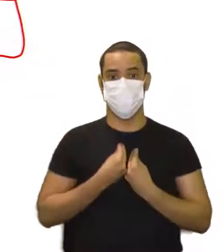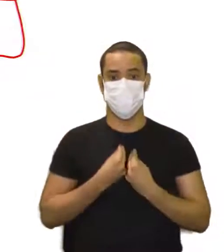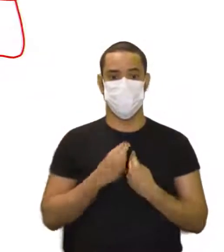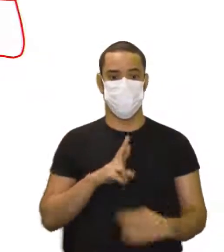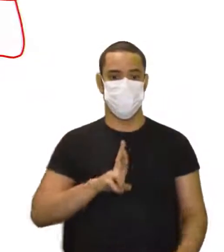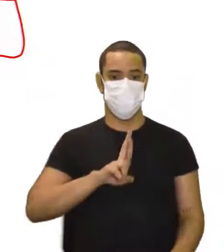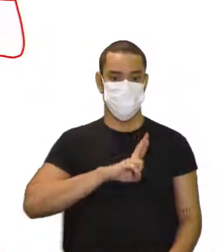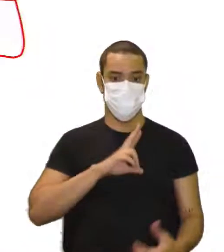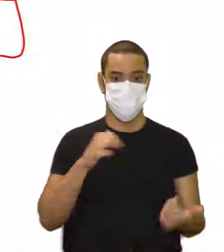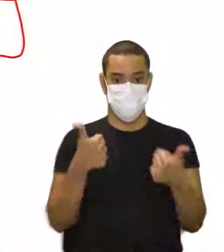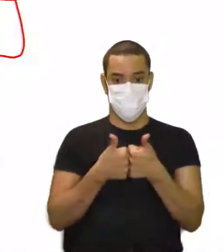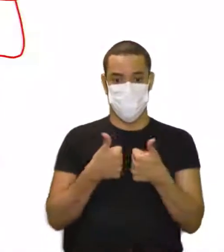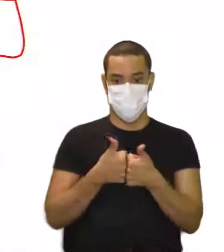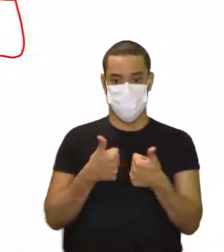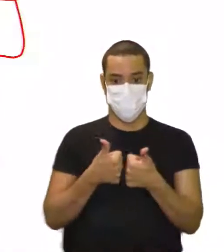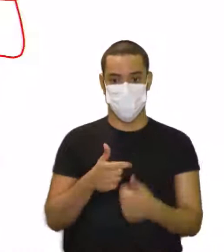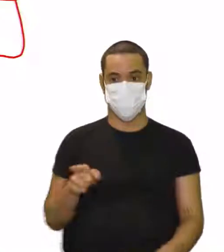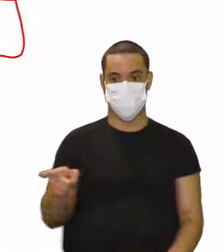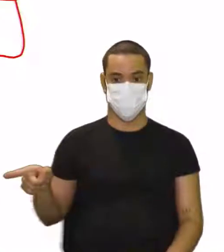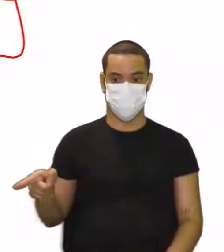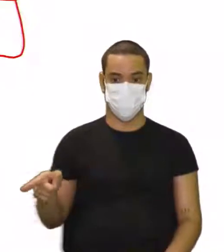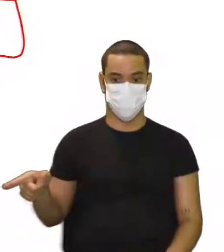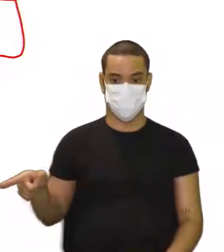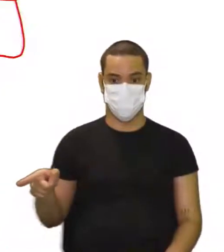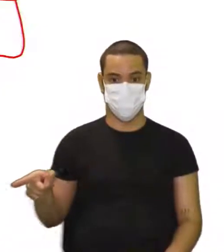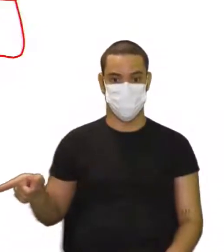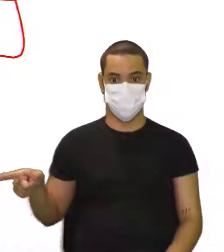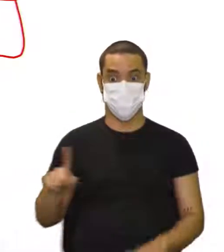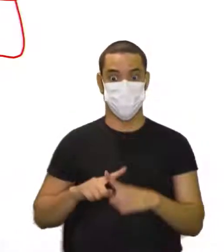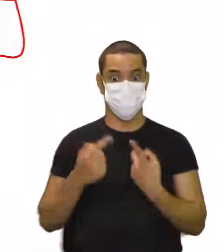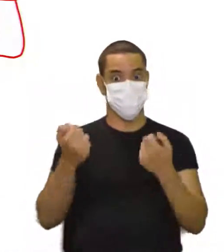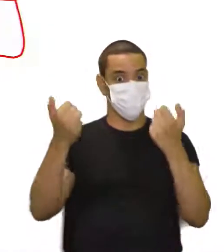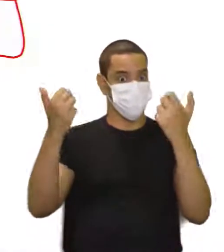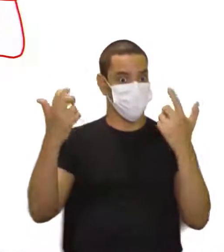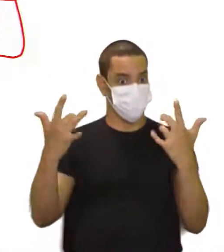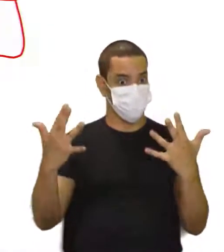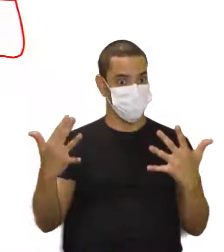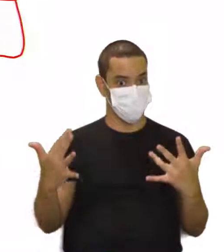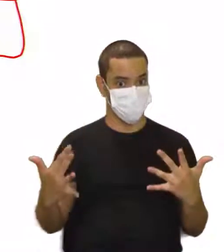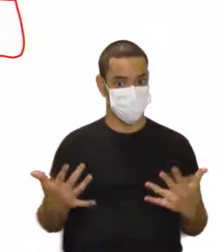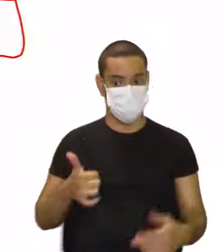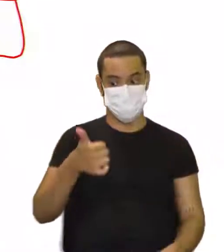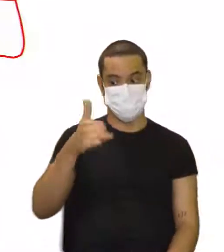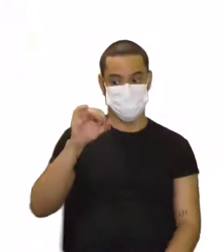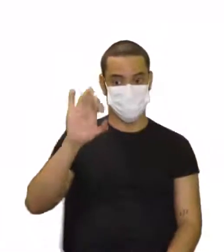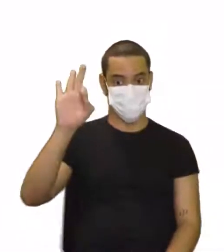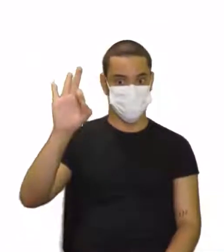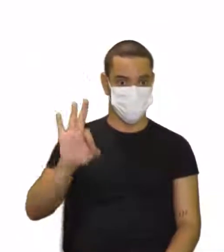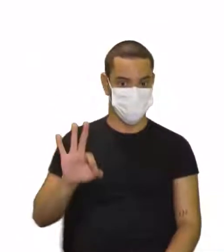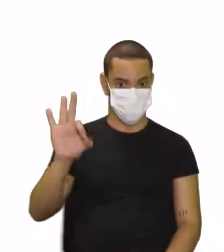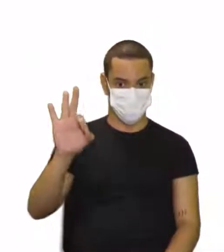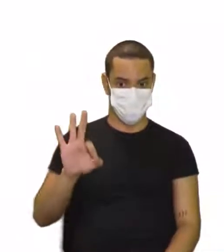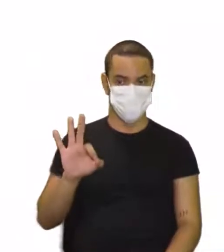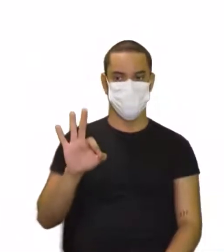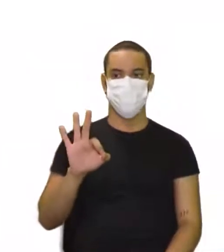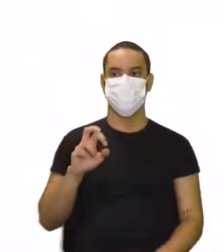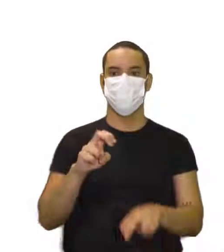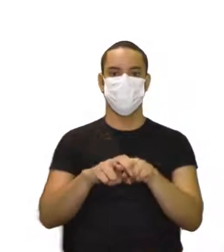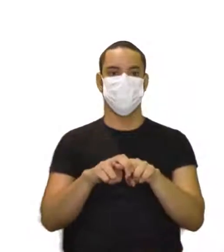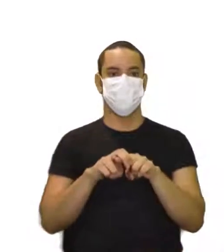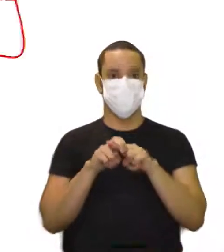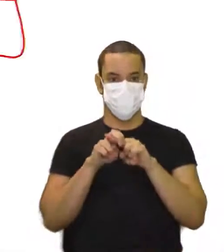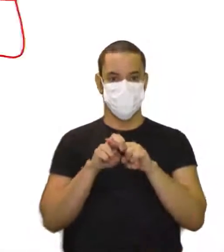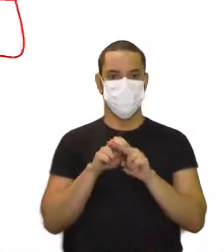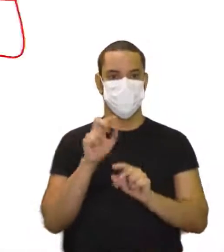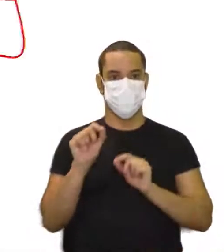próximo do cálculo relativístico. Mas olha o que está falando, 10%, né? Então,